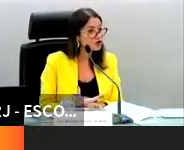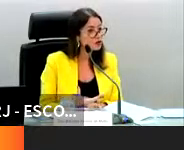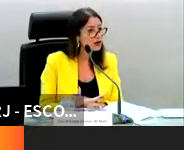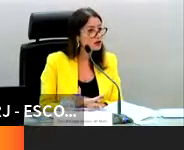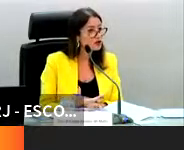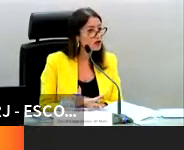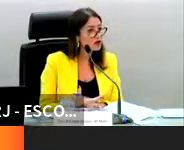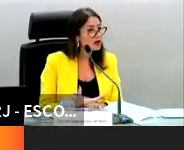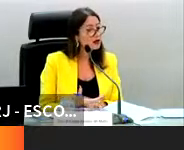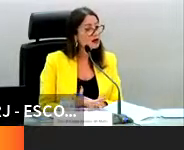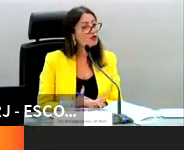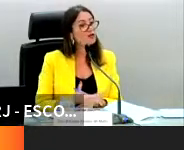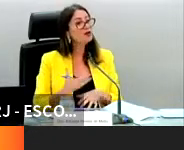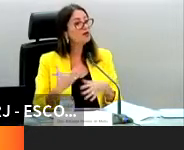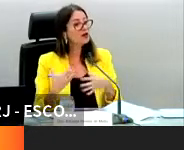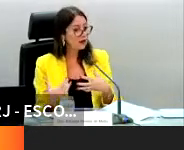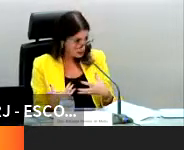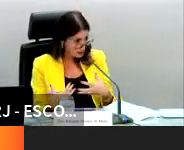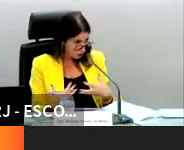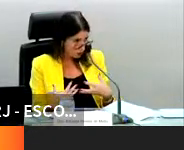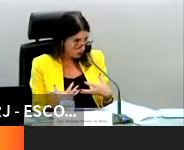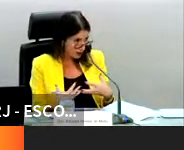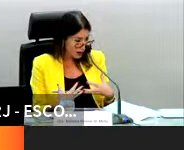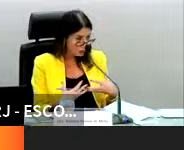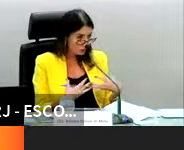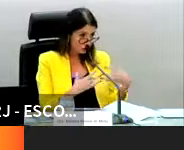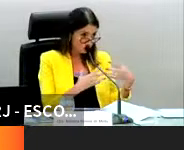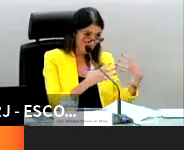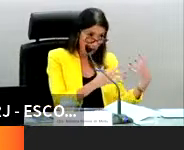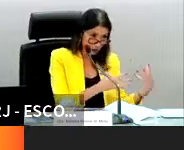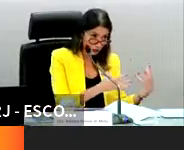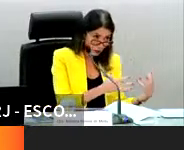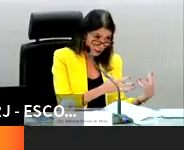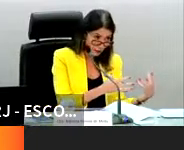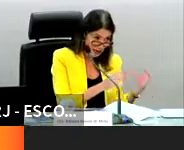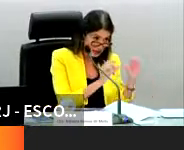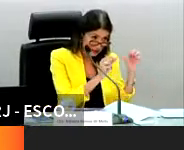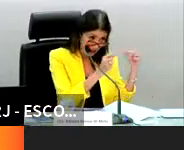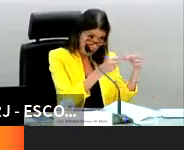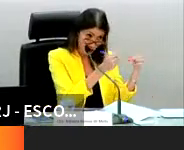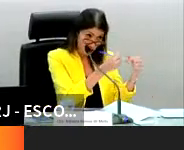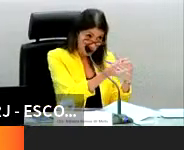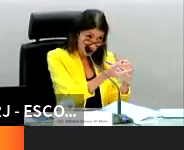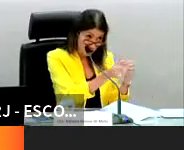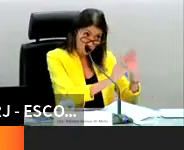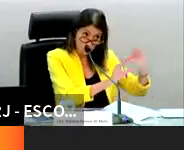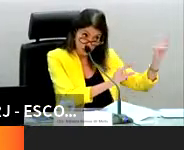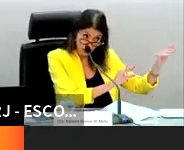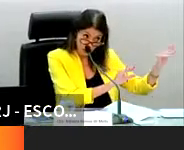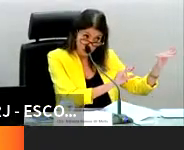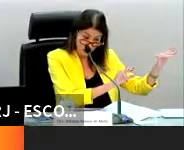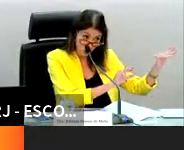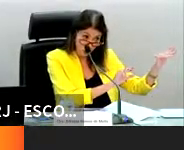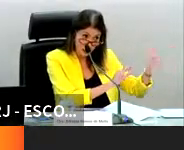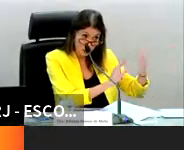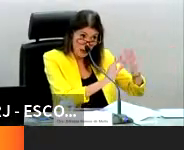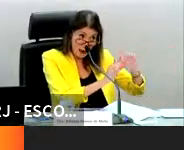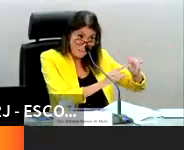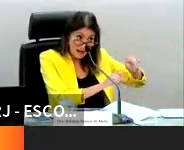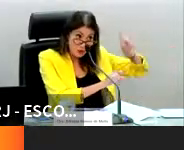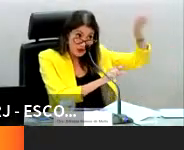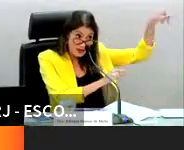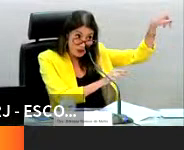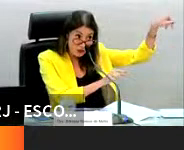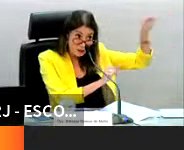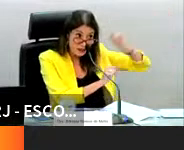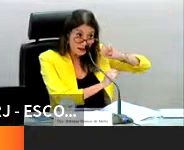mortes das mulheres. Diminuiu a lesão corporal, diminuiu a ameaça em termos de registro, não que não tenha ocorrido,